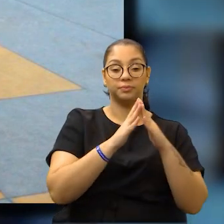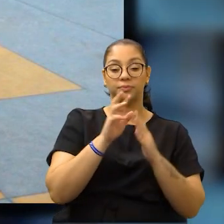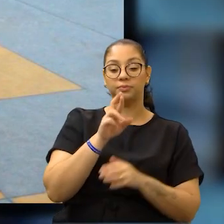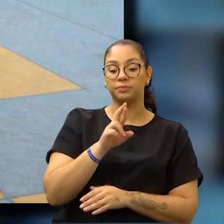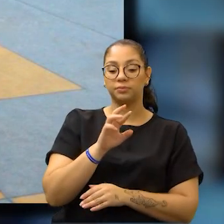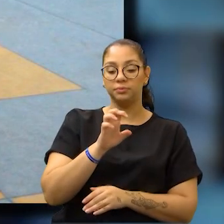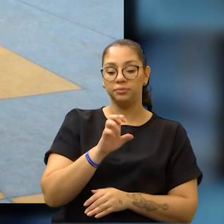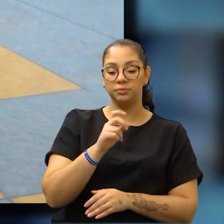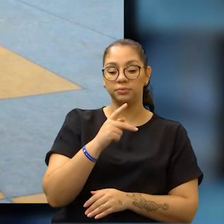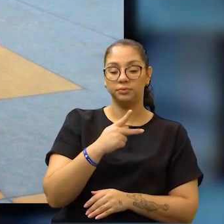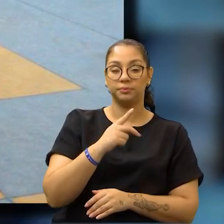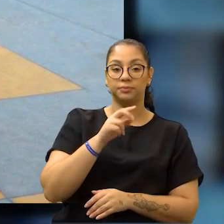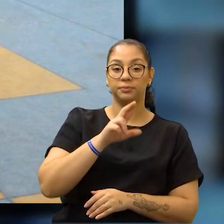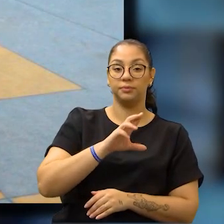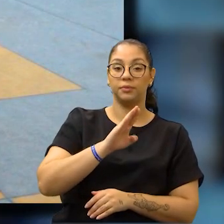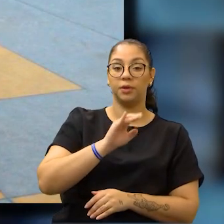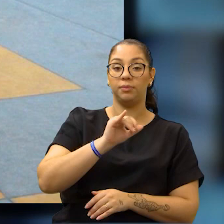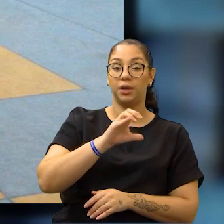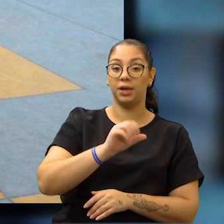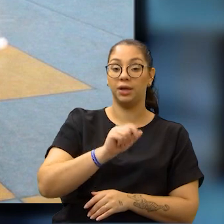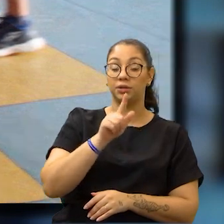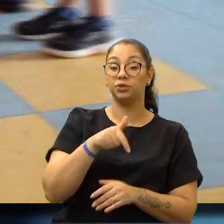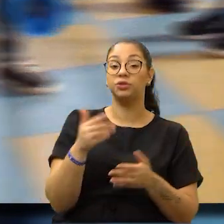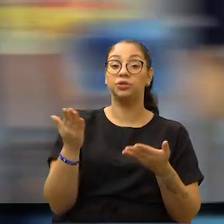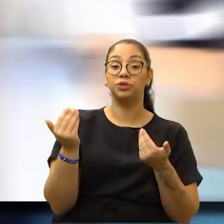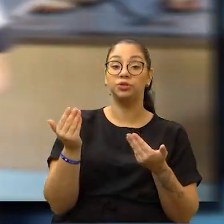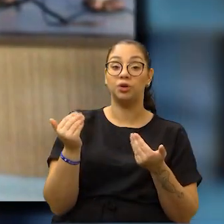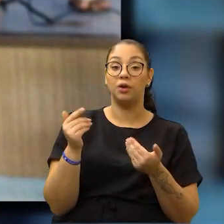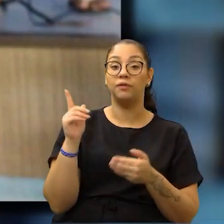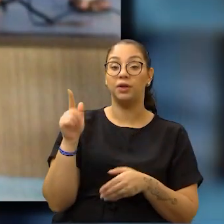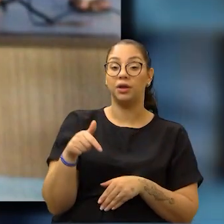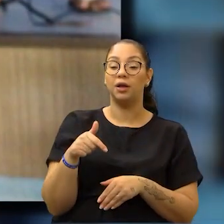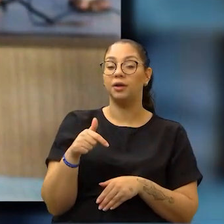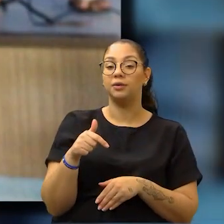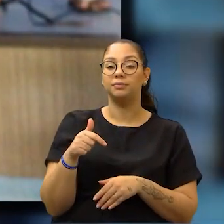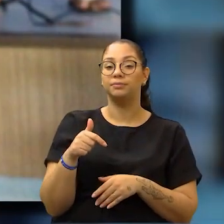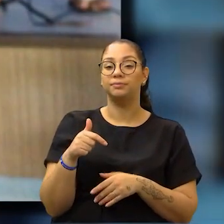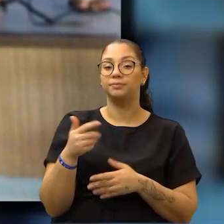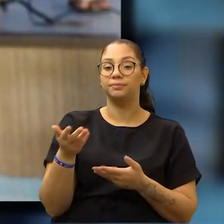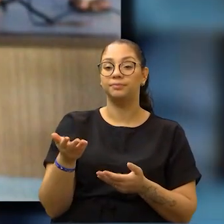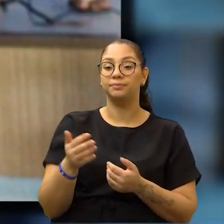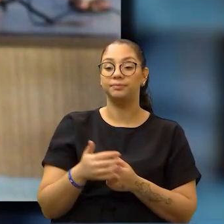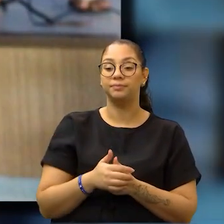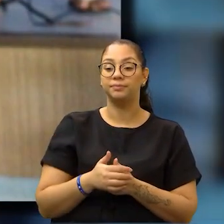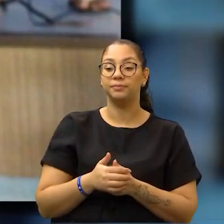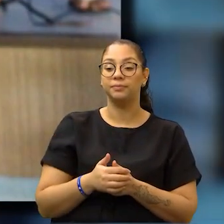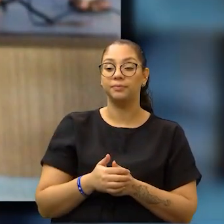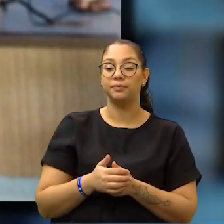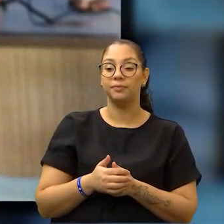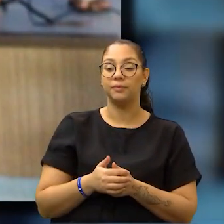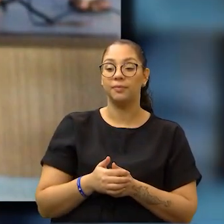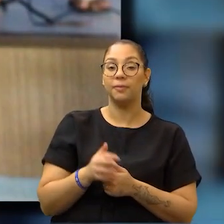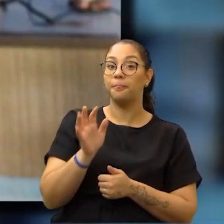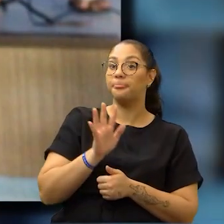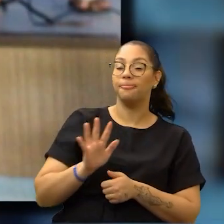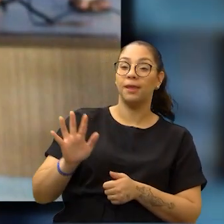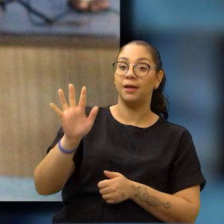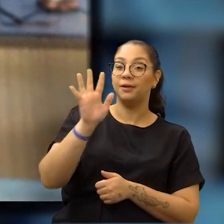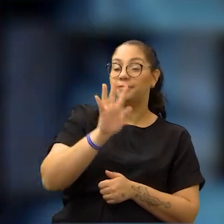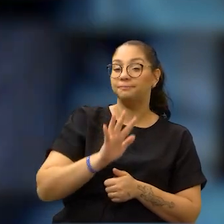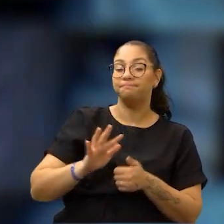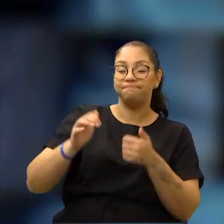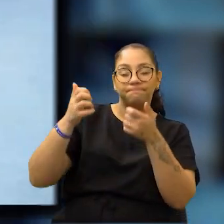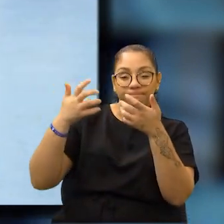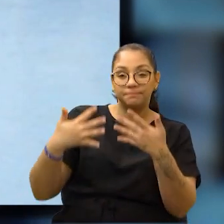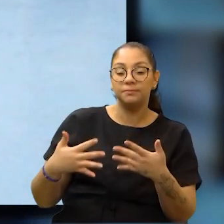A República de Jovens, feminina e masculina, são aquelas crianças que não, falando de um jeito